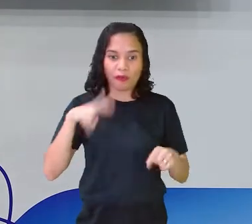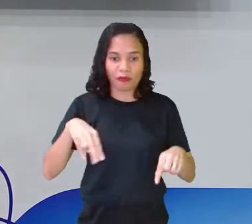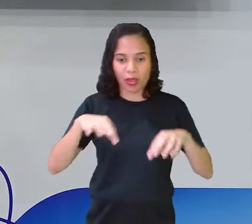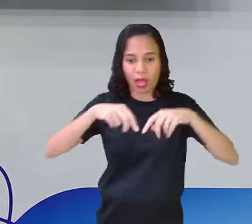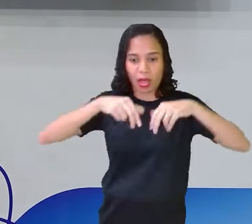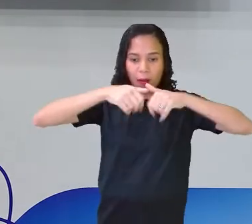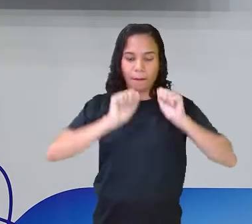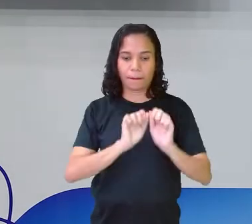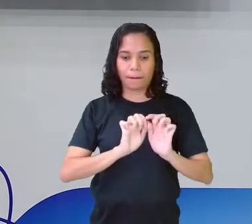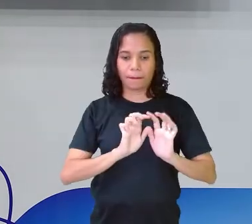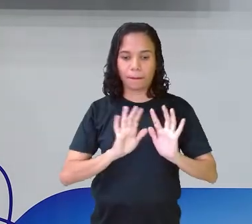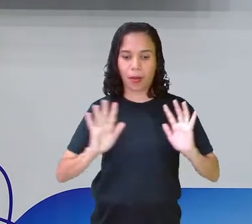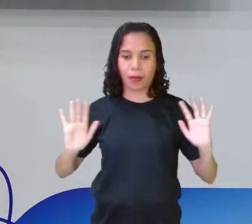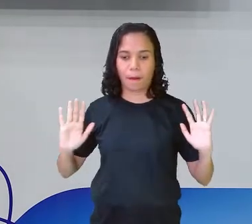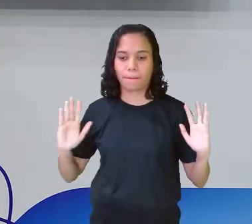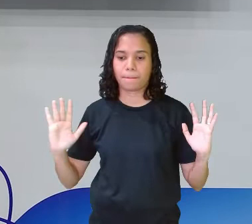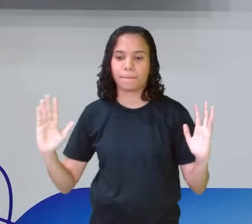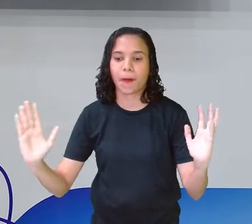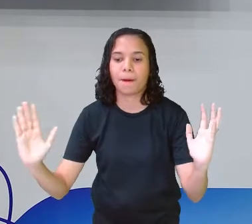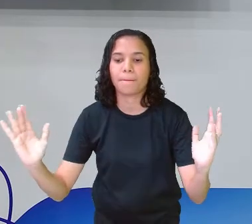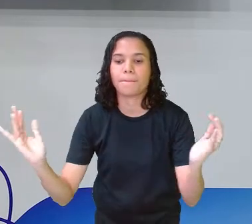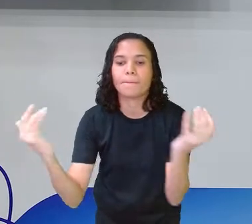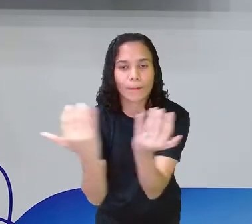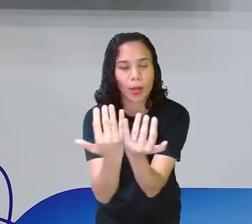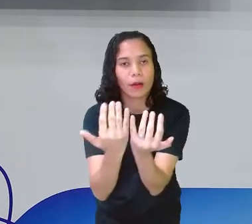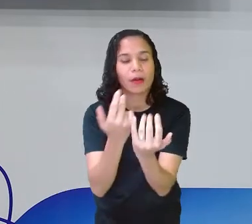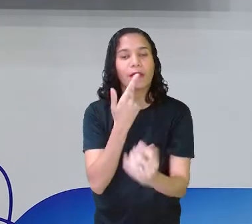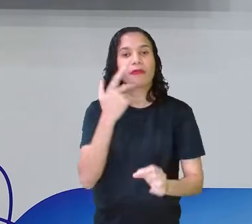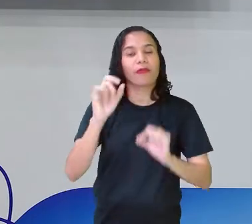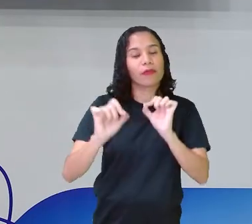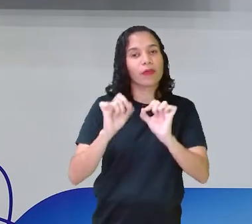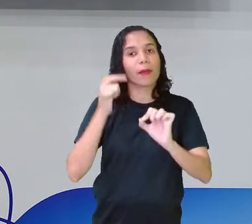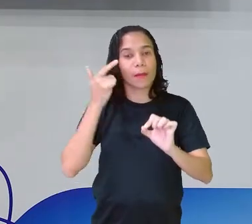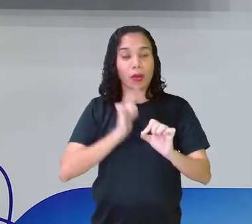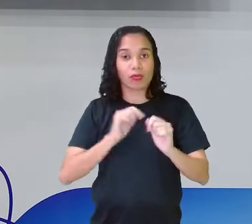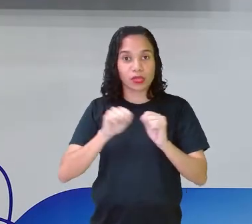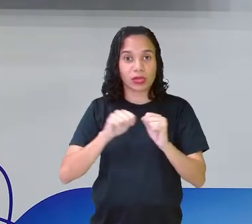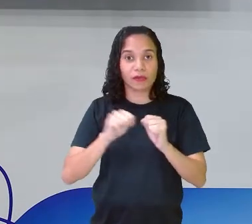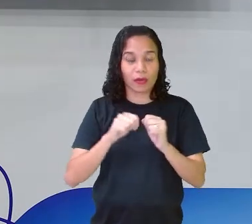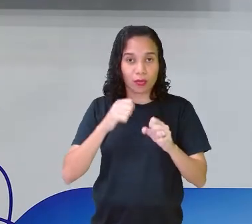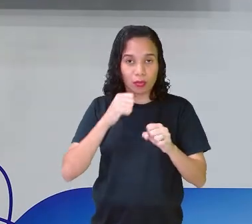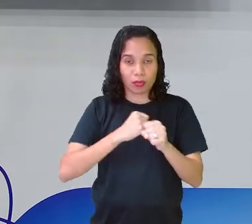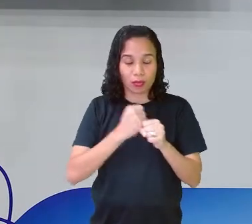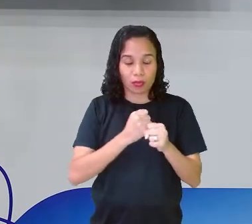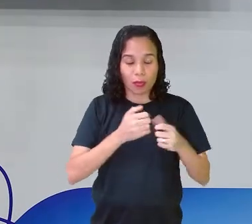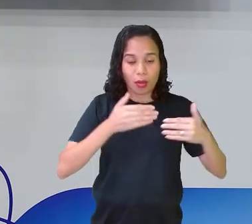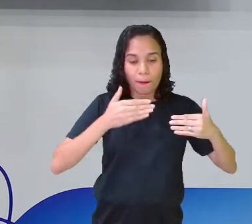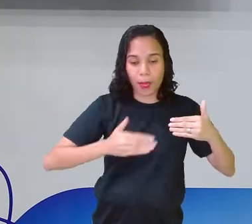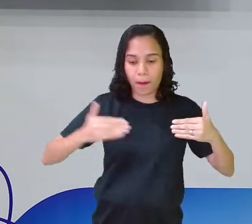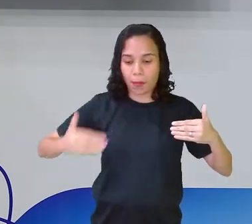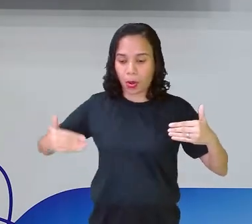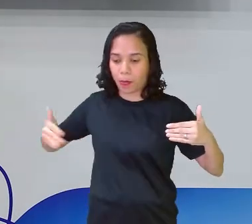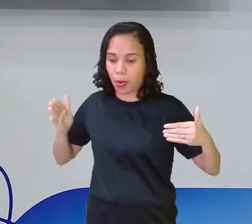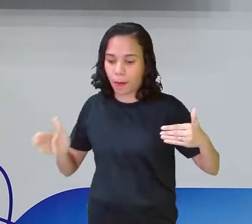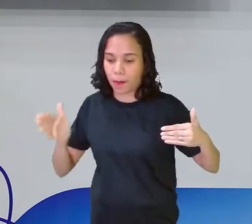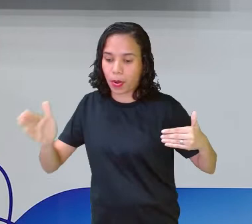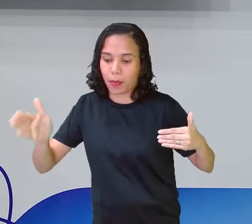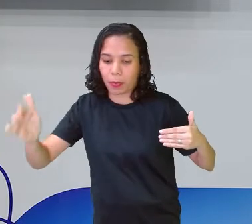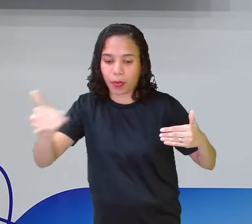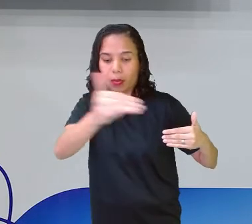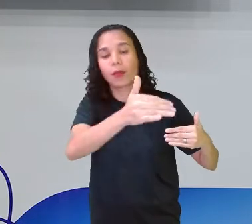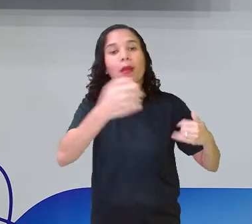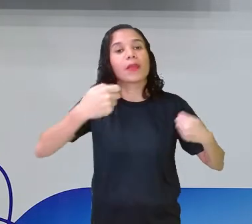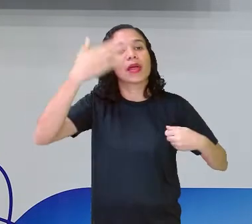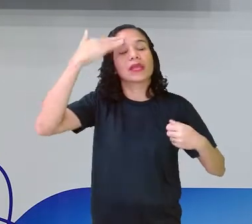cercado, né? A gente pode dizer que, para a gente fazer esse cercado, a gente mede o